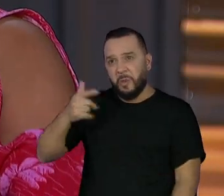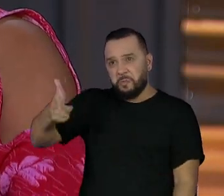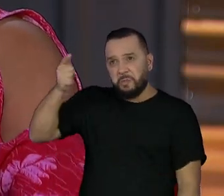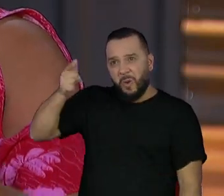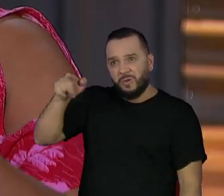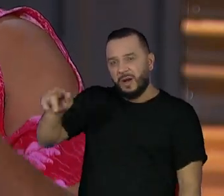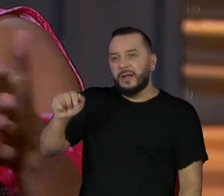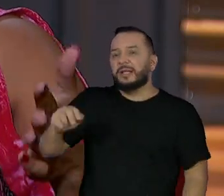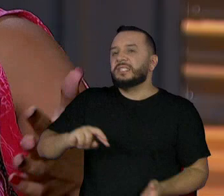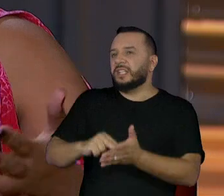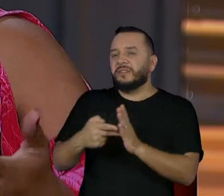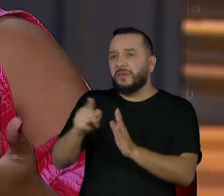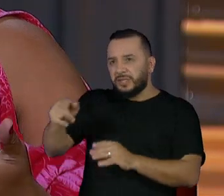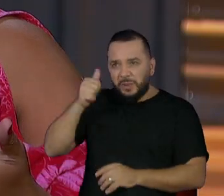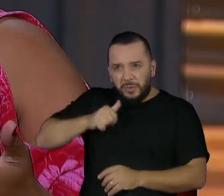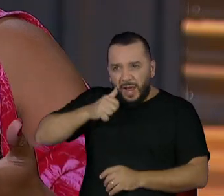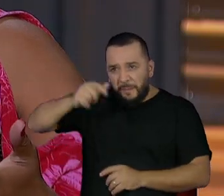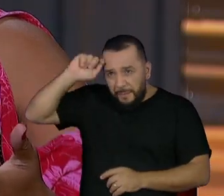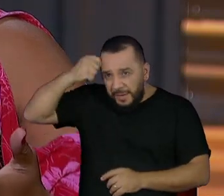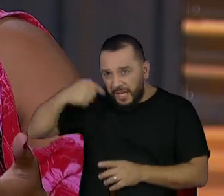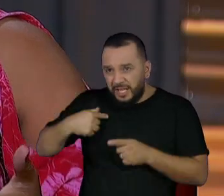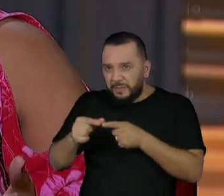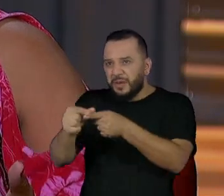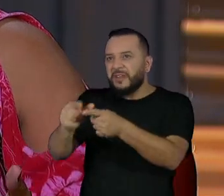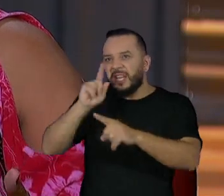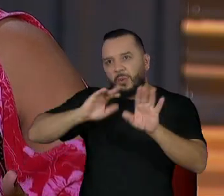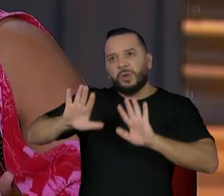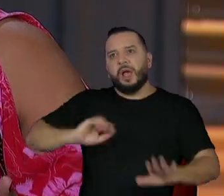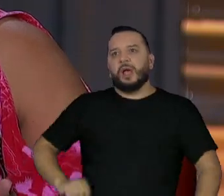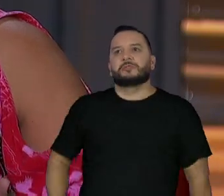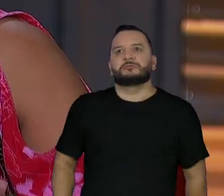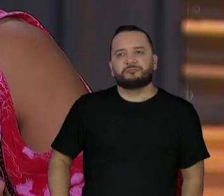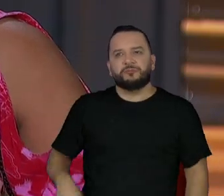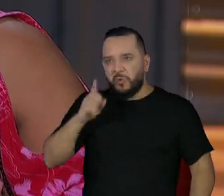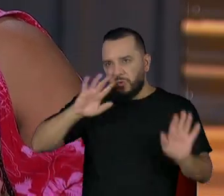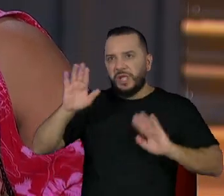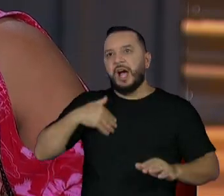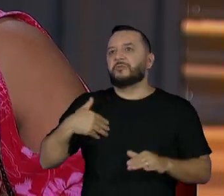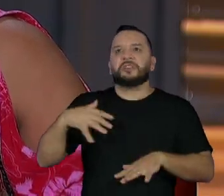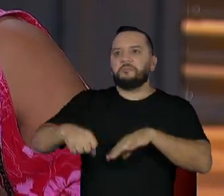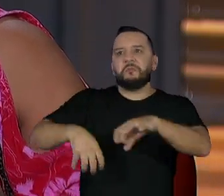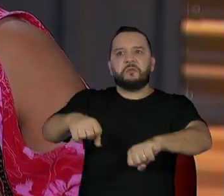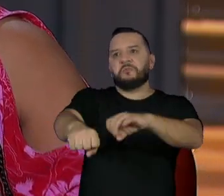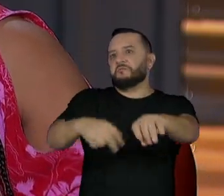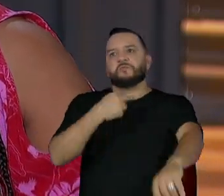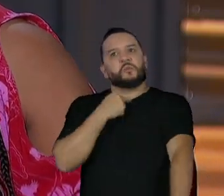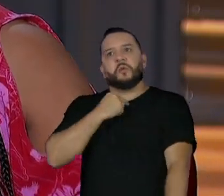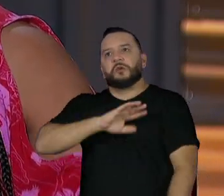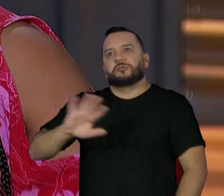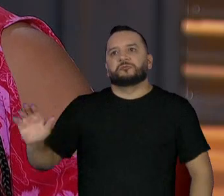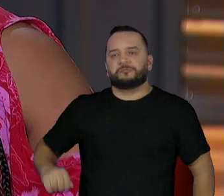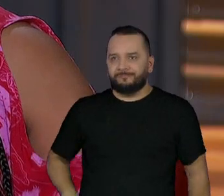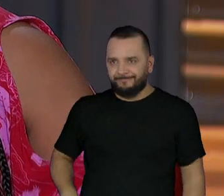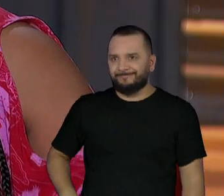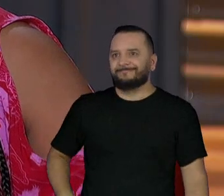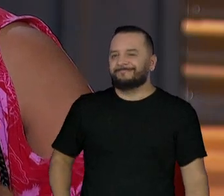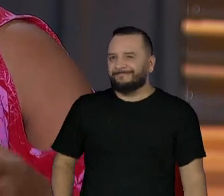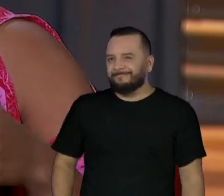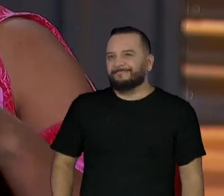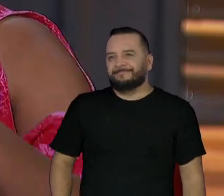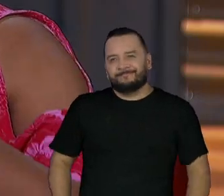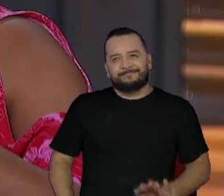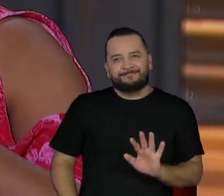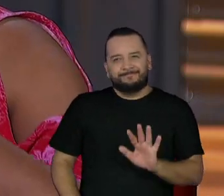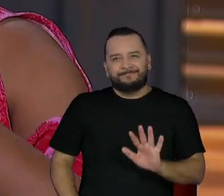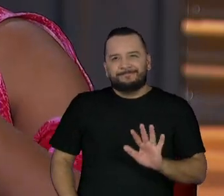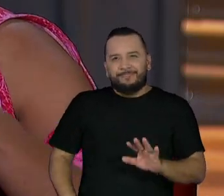recado do tipo, olha, você é mulher preta de periferia, toma cuidado, né? Você não pode ocupar esses espaços. Só que, de certa forma, essa coisa,